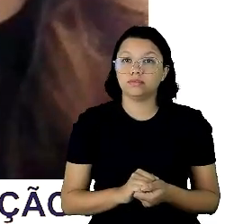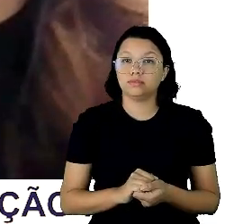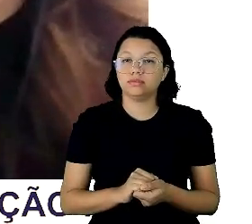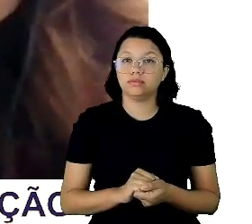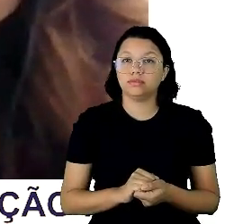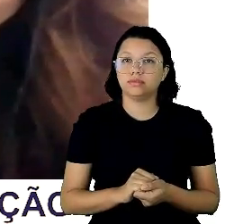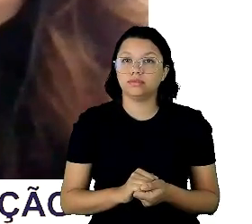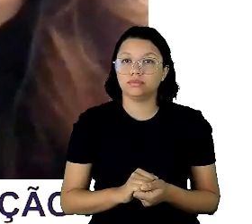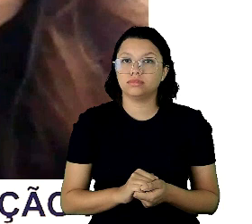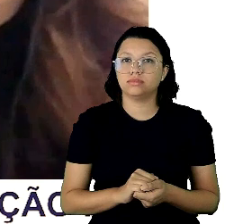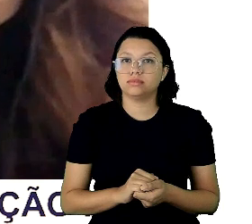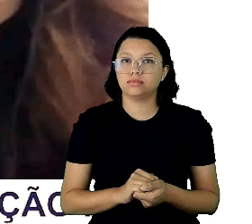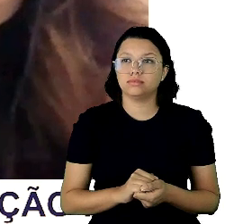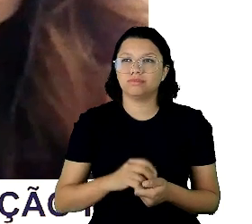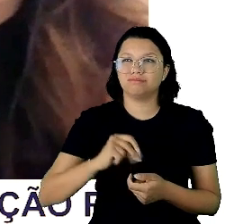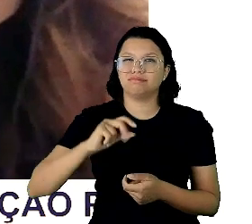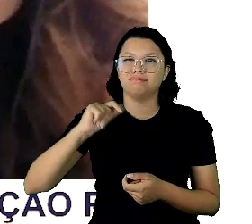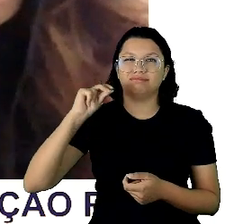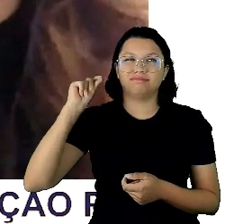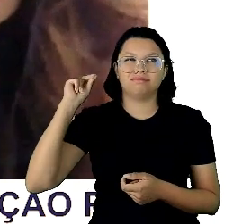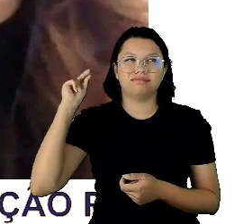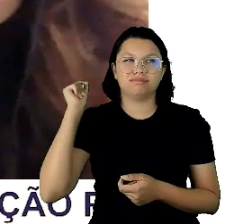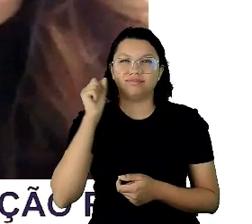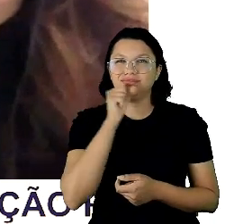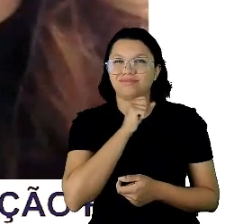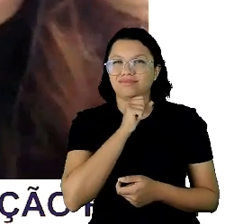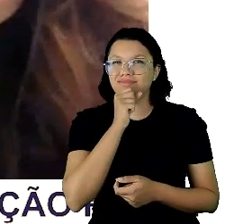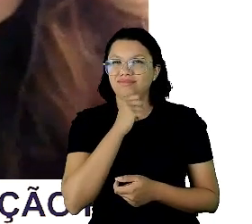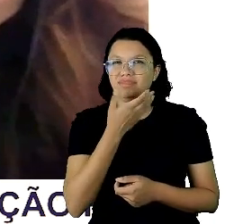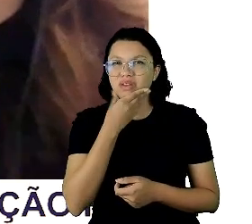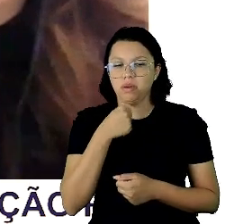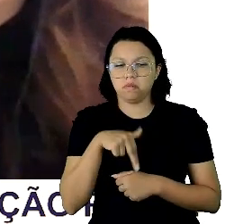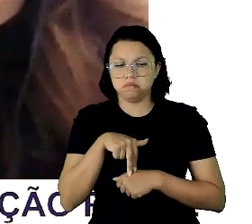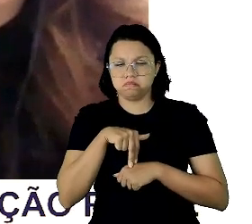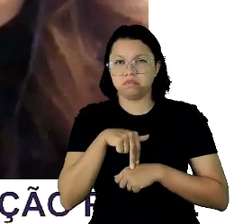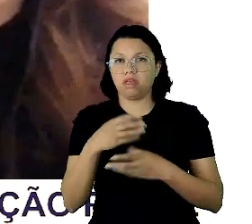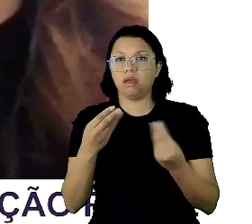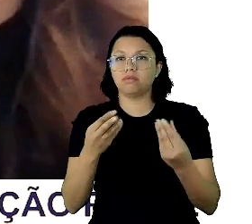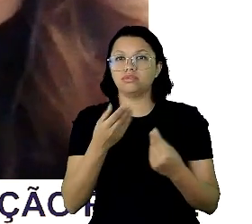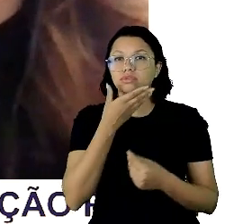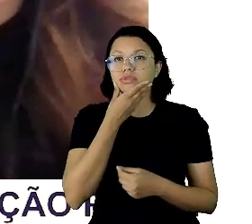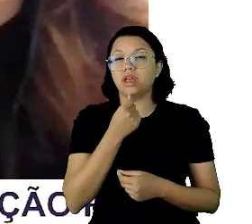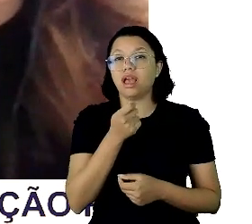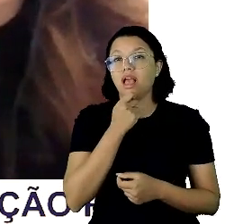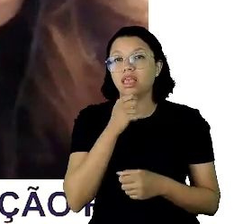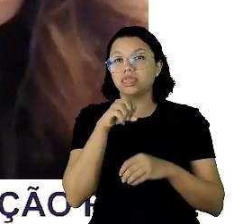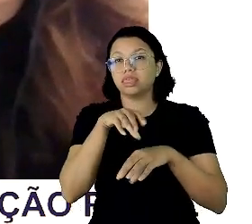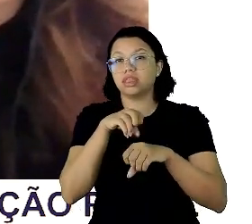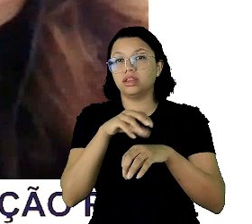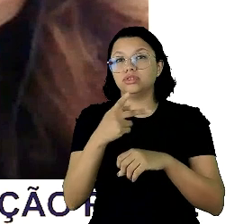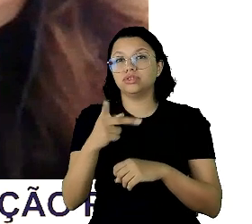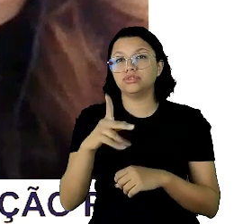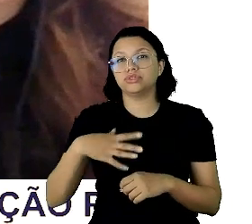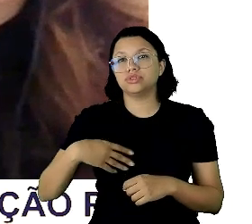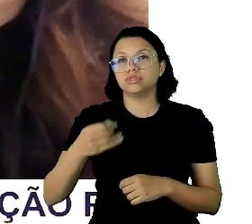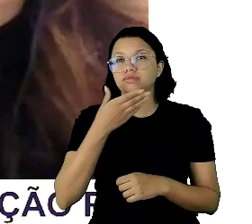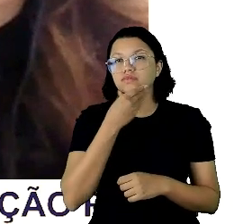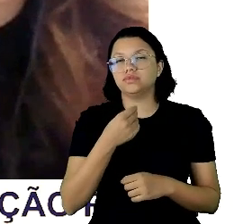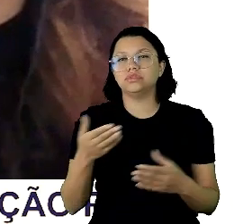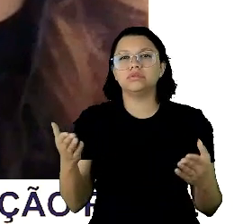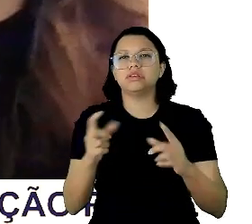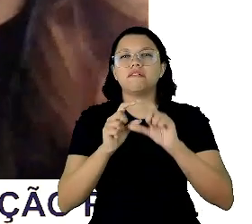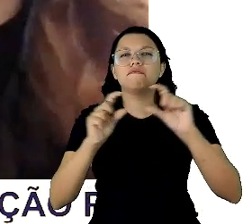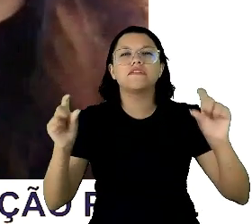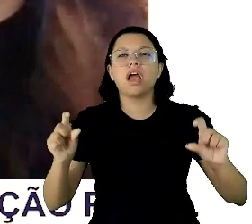retrógrada, tão machista, e muitos homens ainda criam os seus filhos com essas frases, né? Isso não é coisa